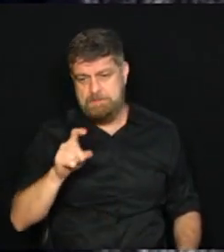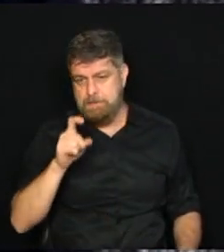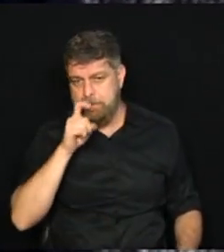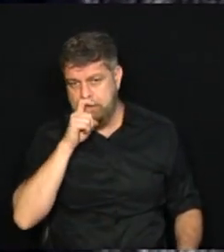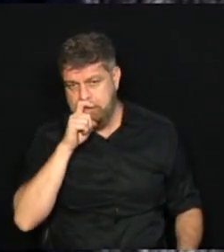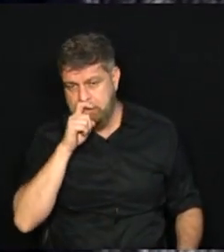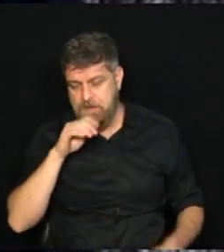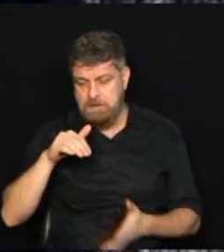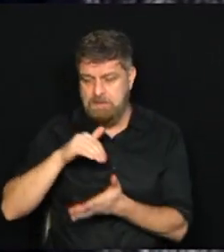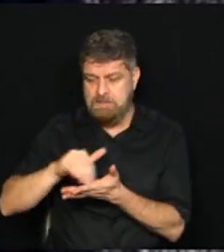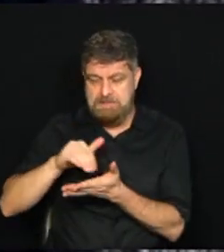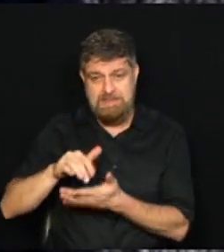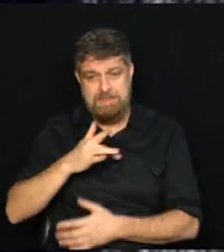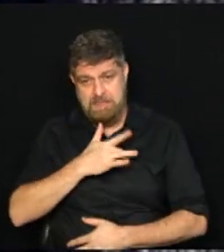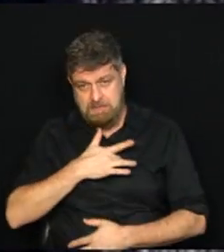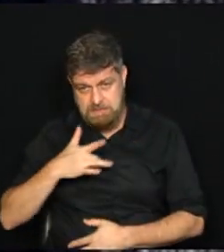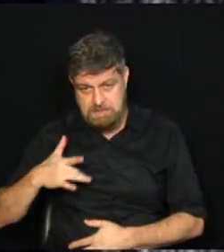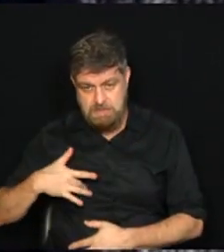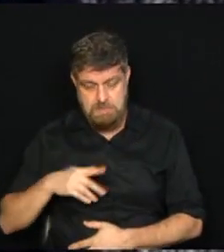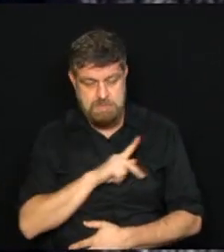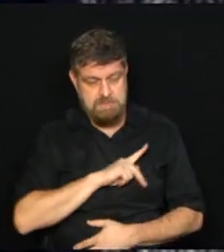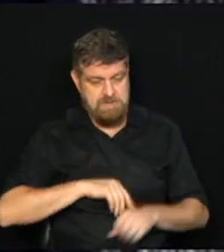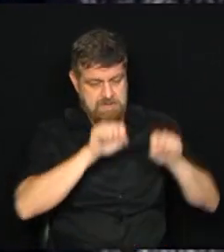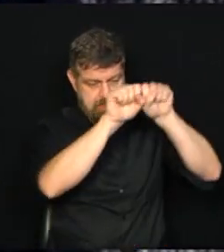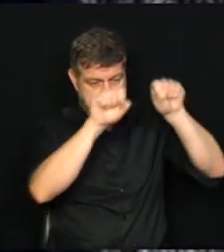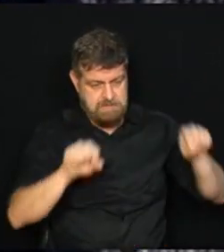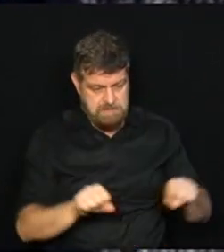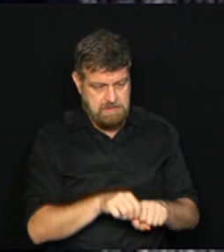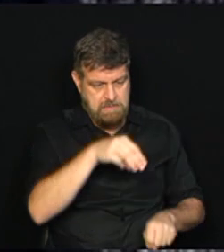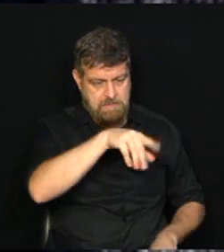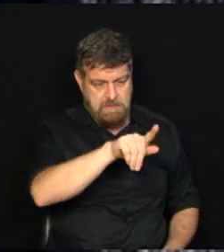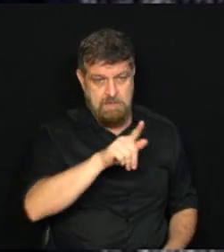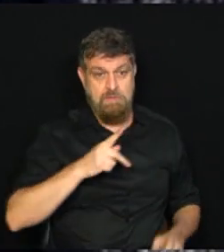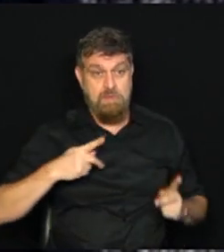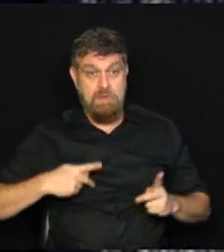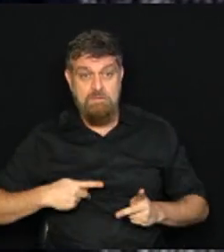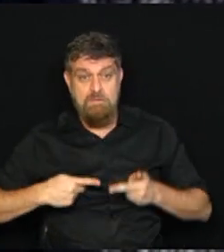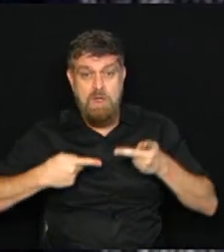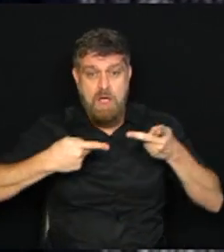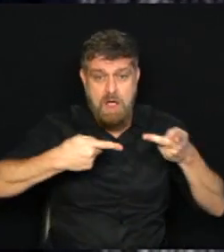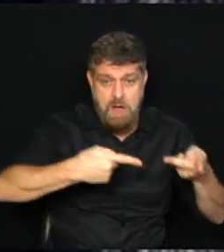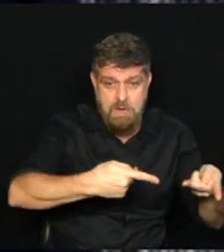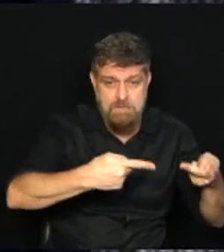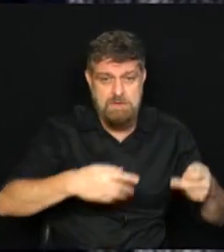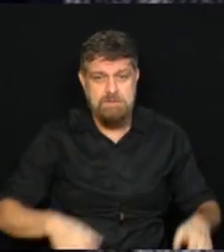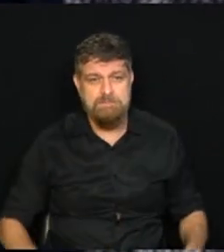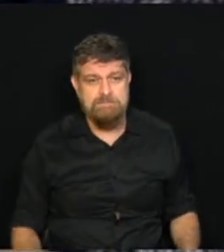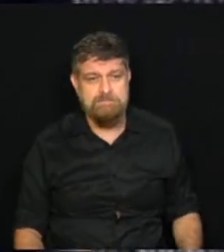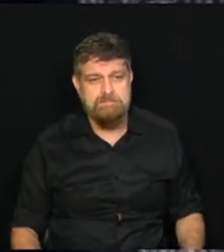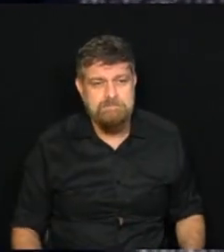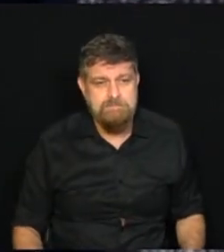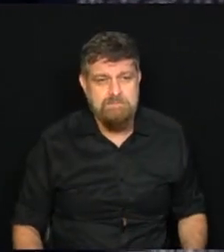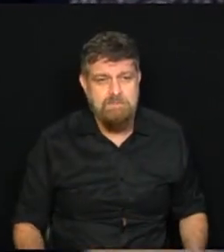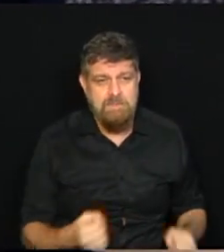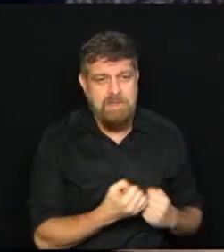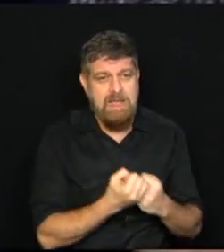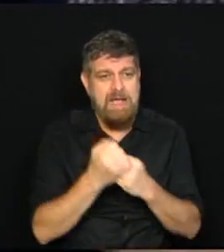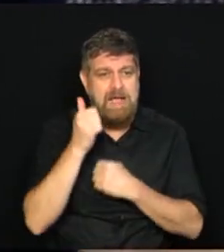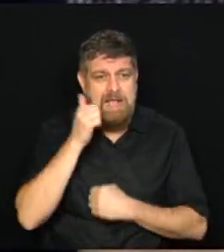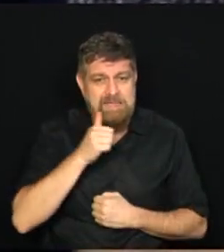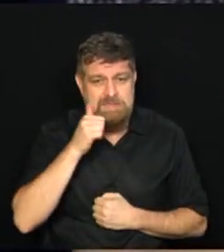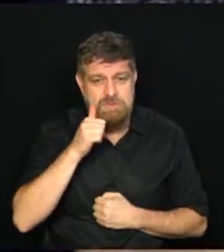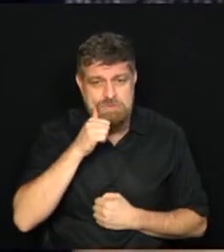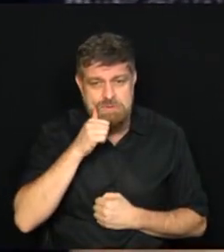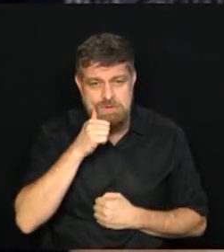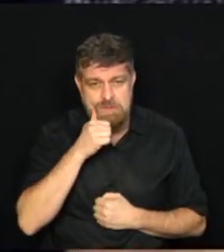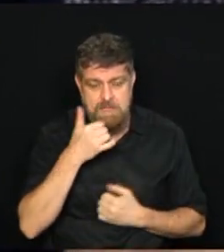Lair. Quando a gente foi convidado, a moça, acho que a assessora aí, falou que poderia ter uma